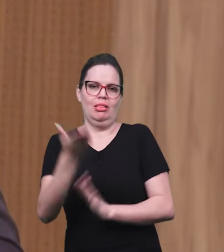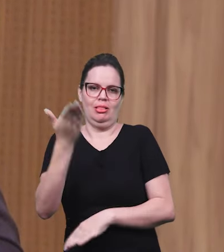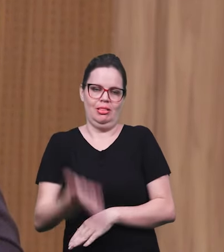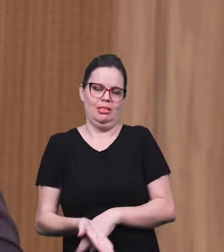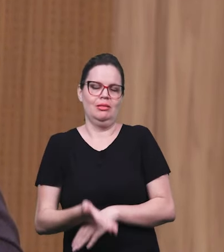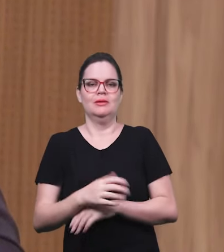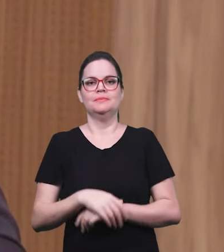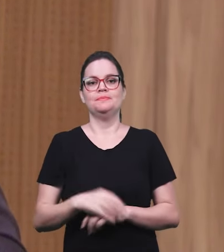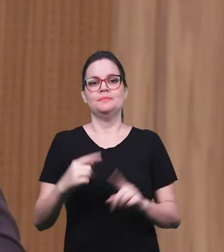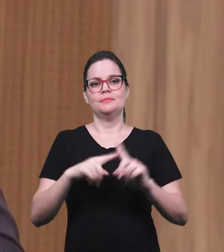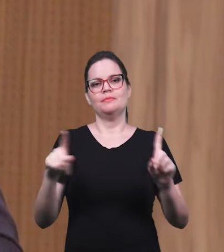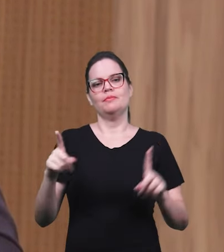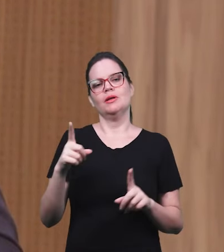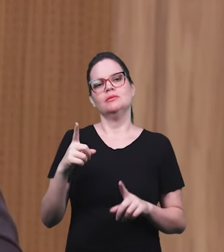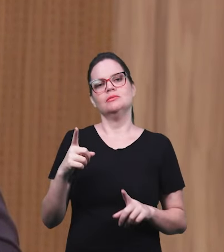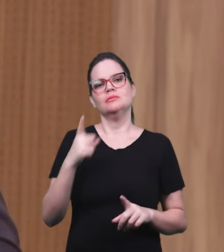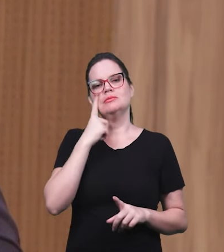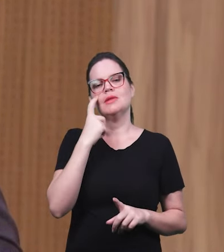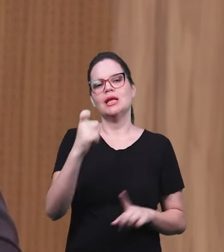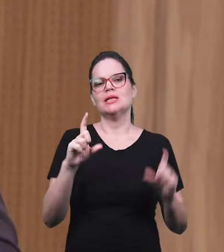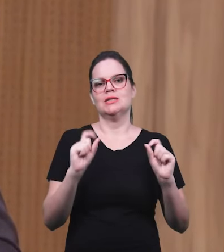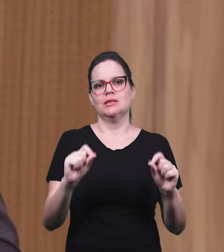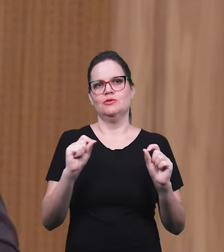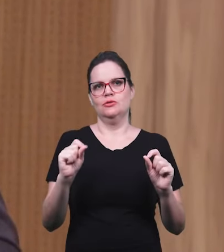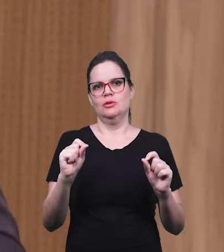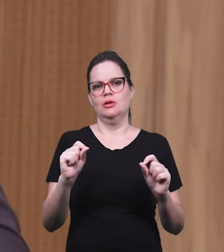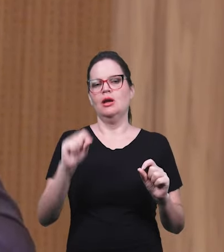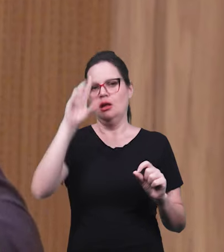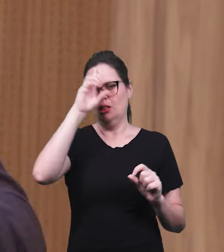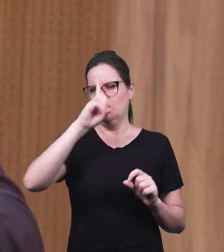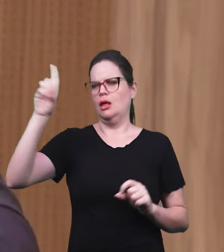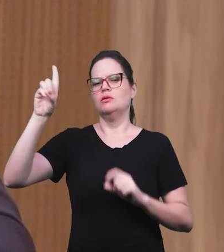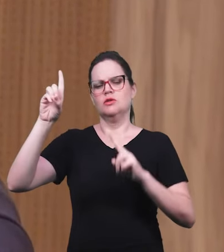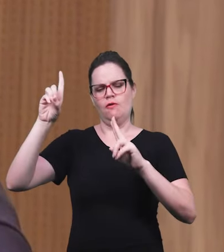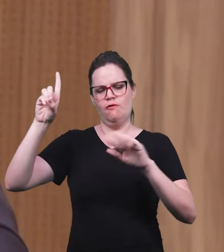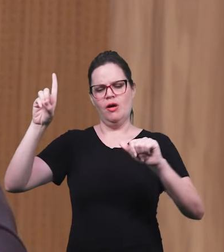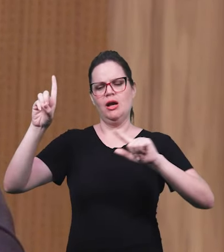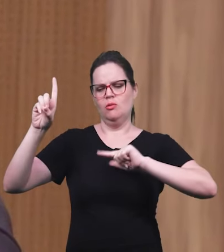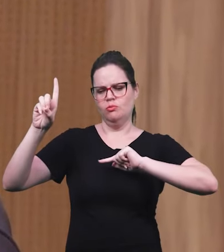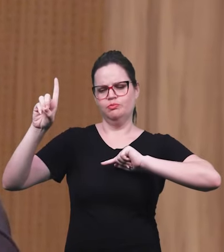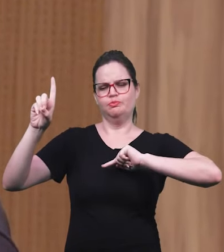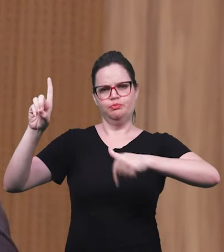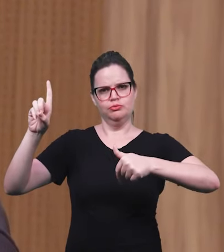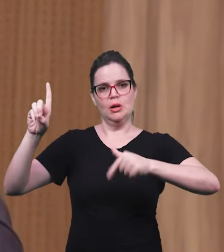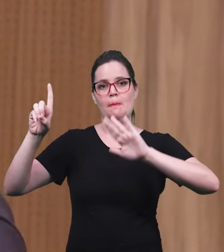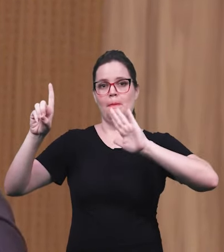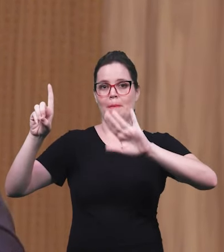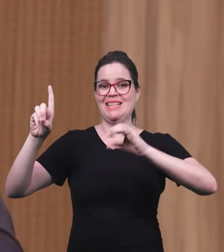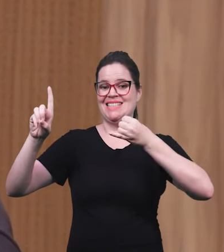nossa caminhada, entender que não vai faltar força de Deus para nós, mas à medida da nossa obediência. Se formos